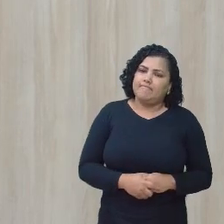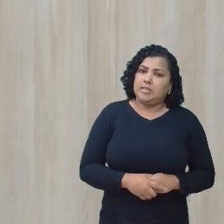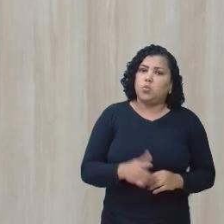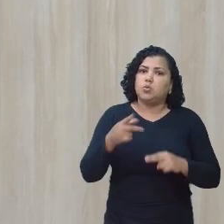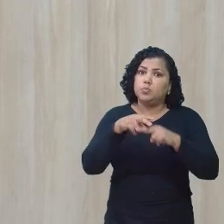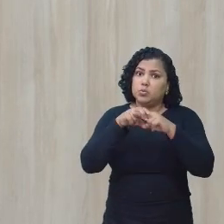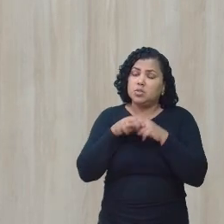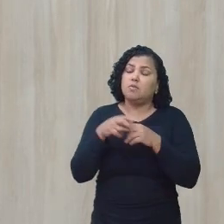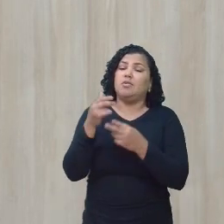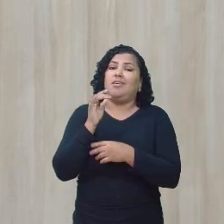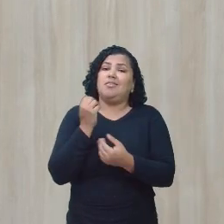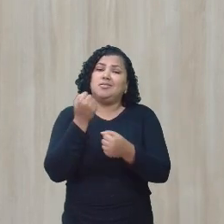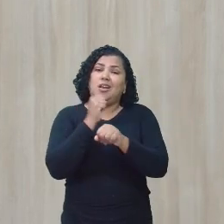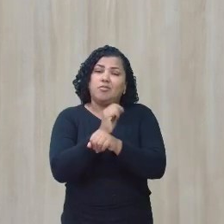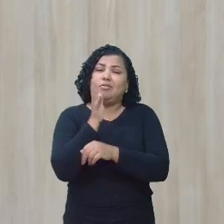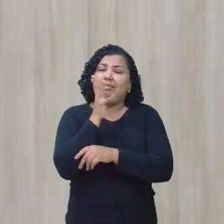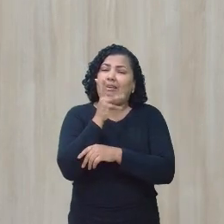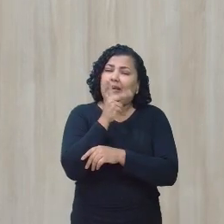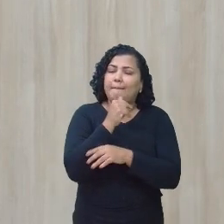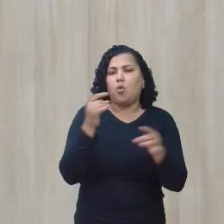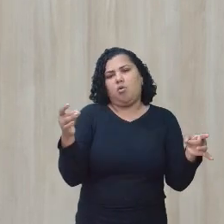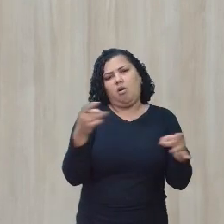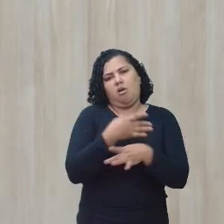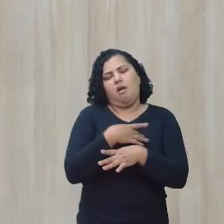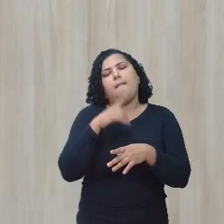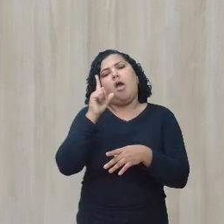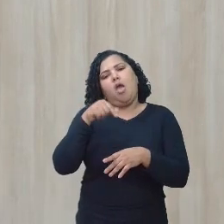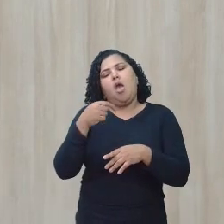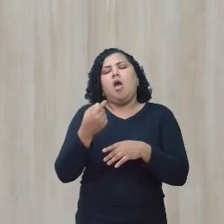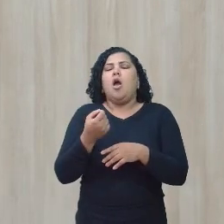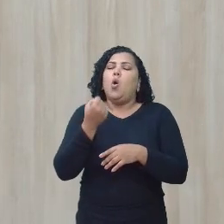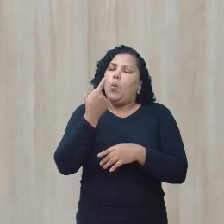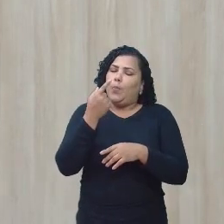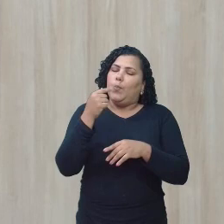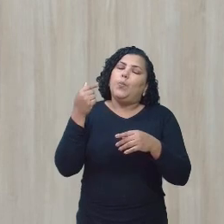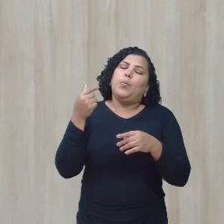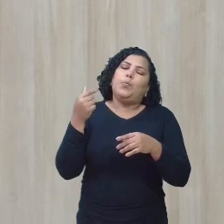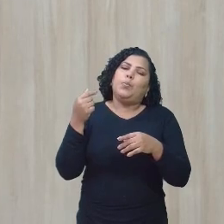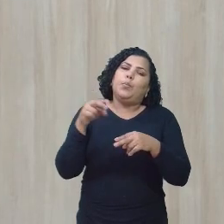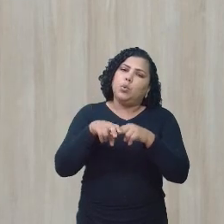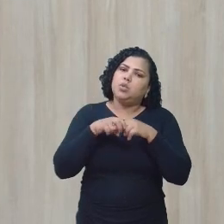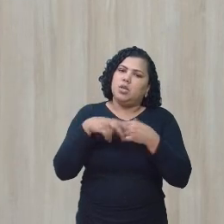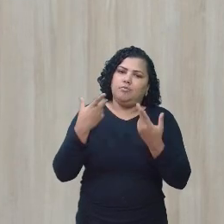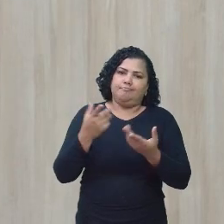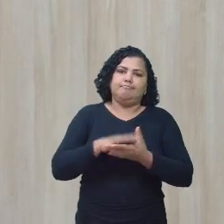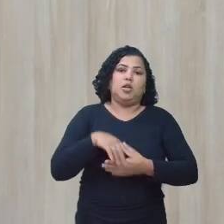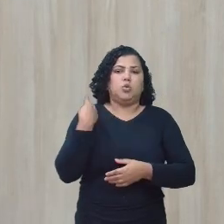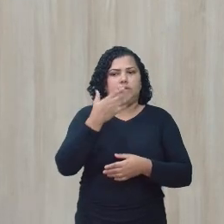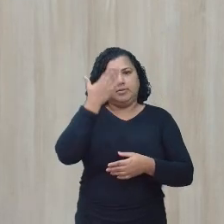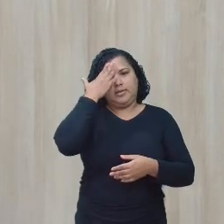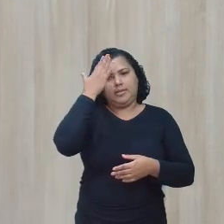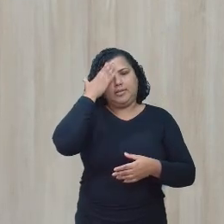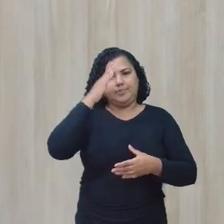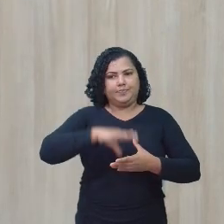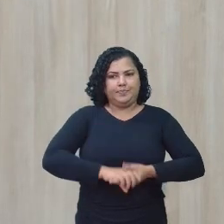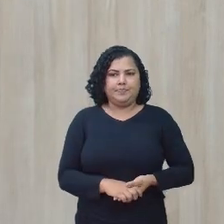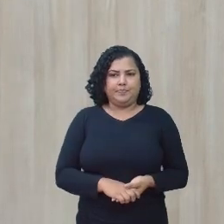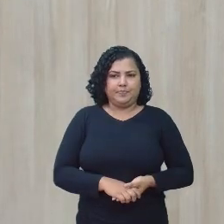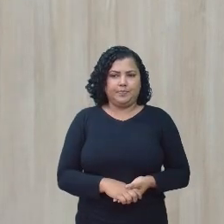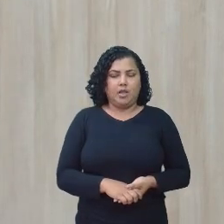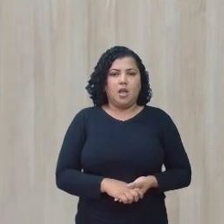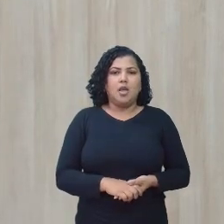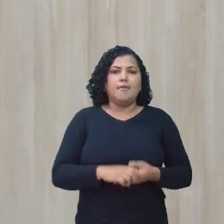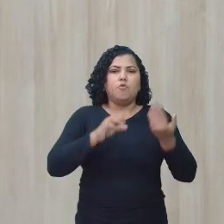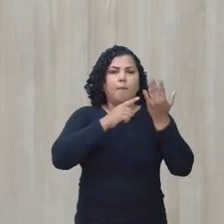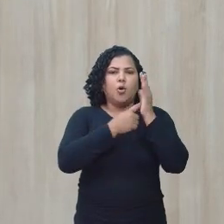escravidão realmente demorasse tanto. É um dos fatores para entender isso. Certo, gente? Então, vou apresentar aqui para vocês algumas